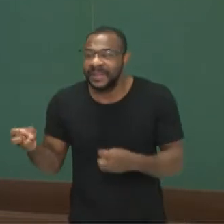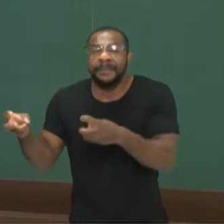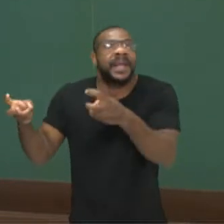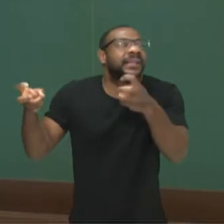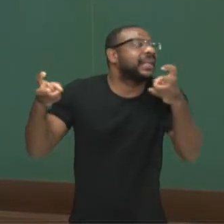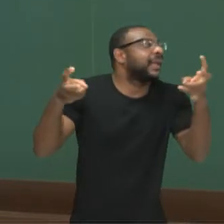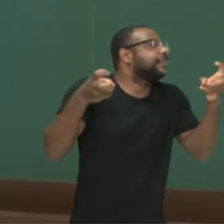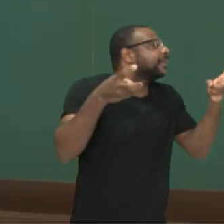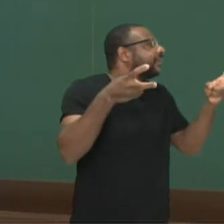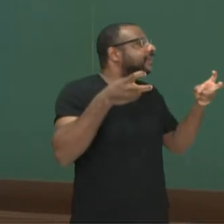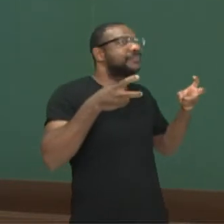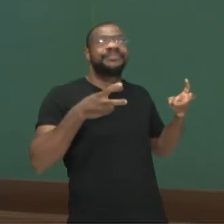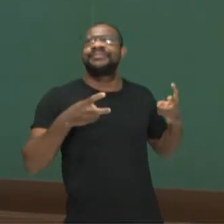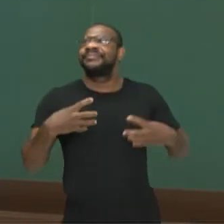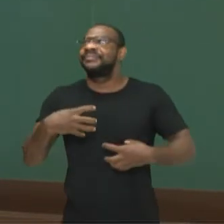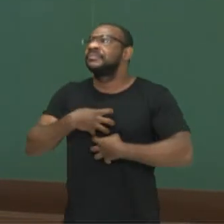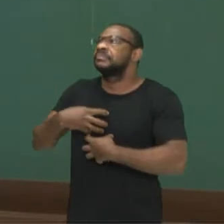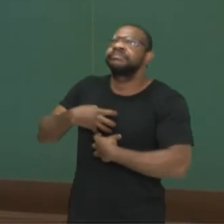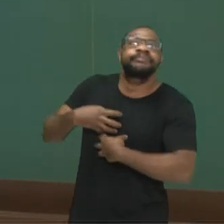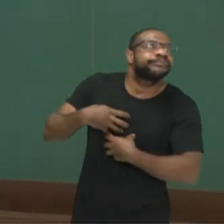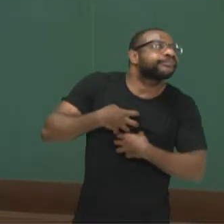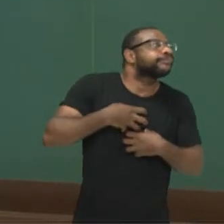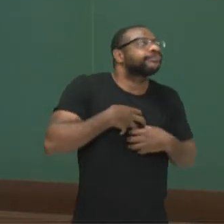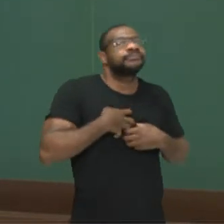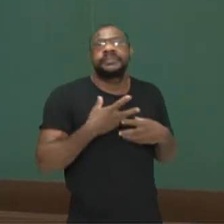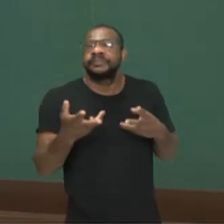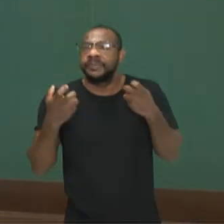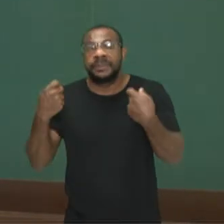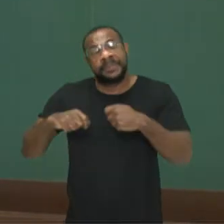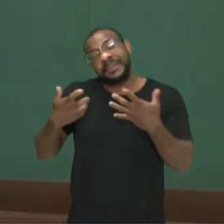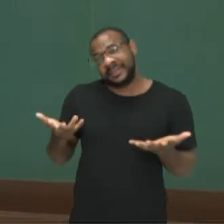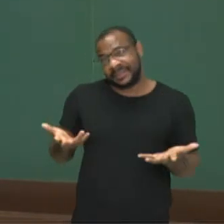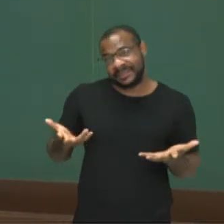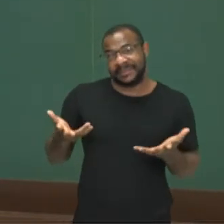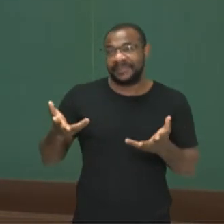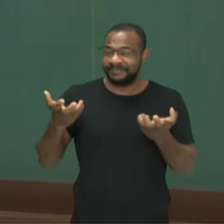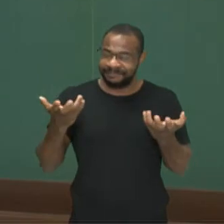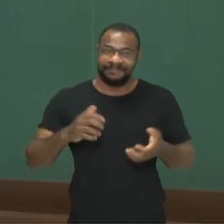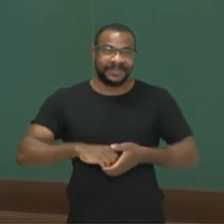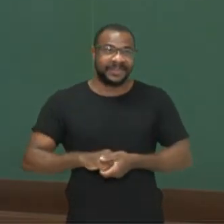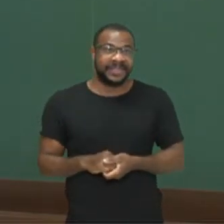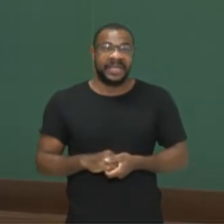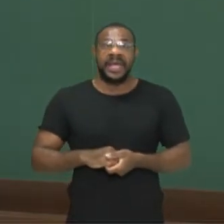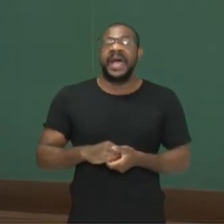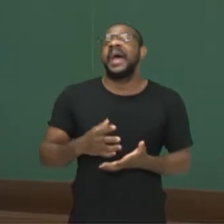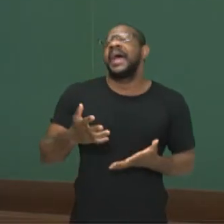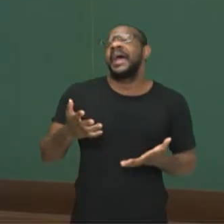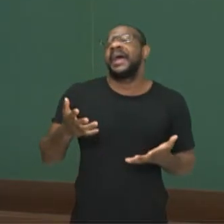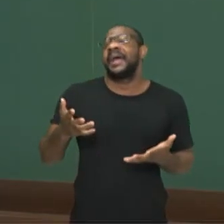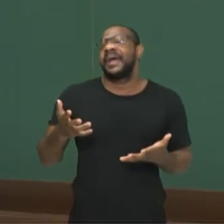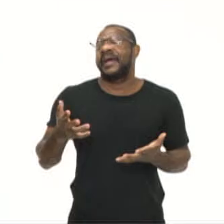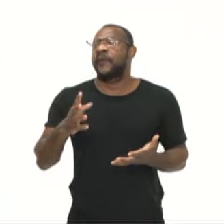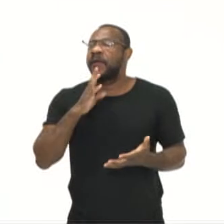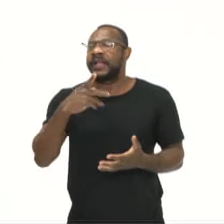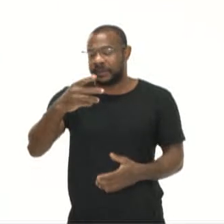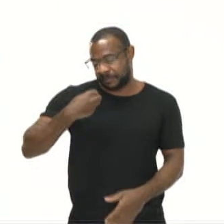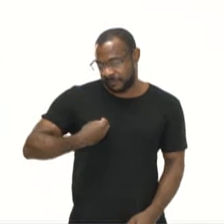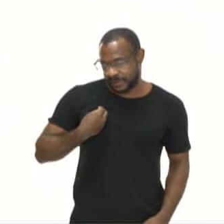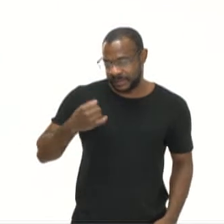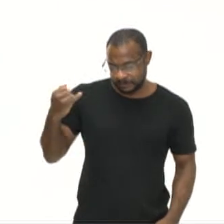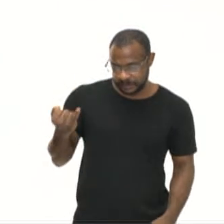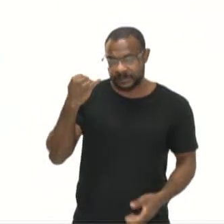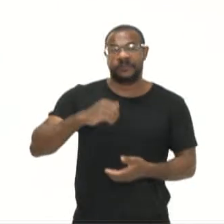deve se conhecer para conseguir construir melhor essa personalidade. Mais um exercício então sobre